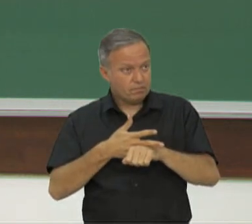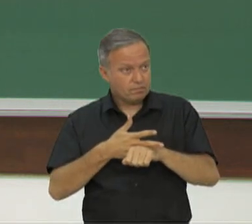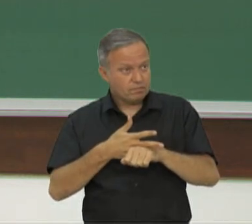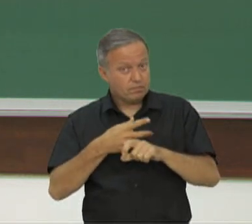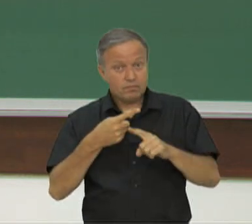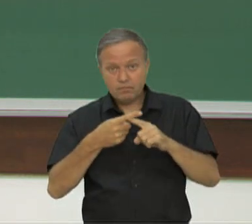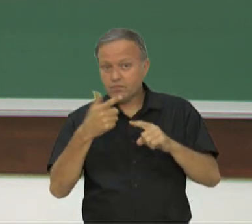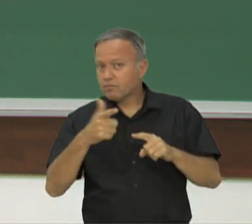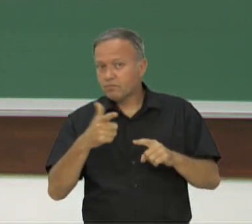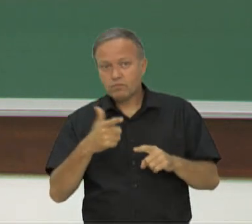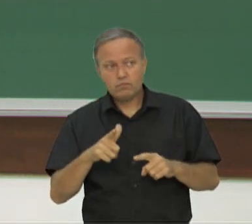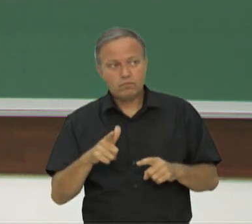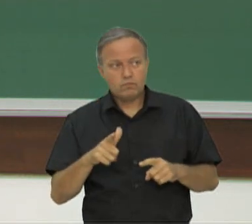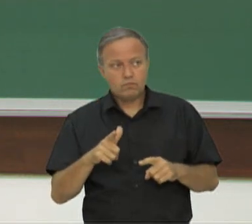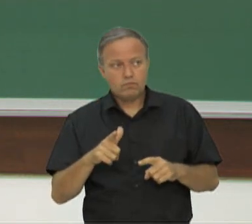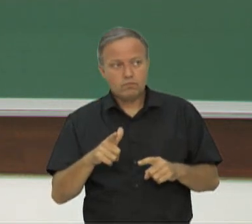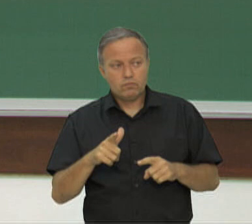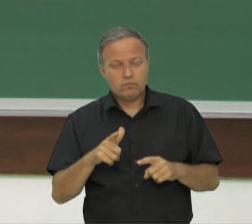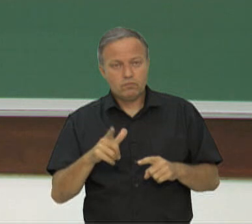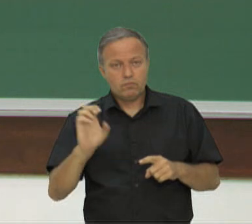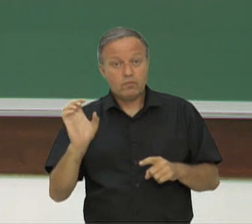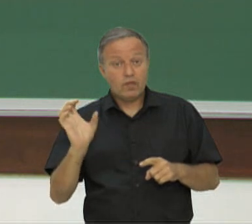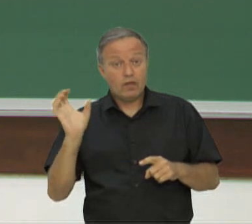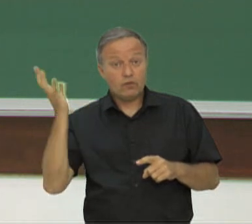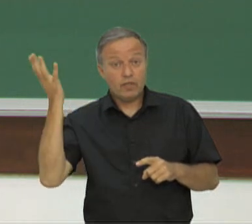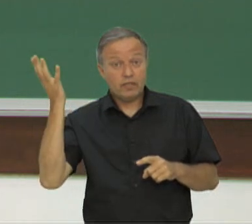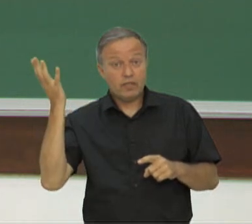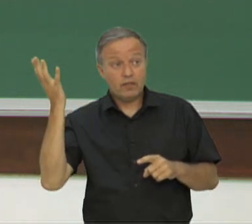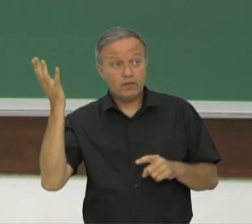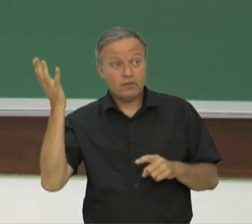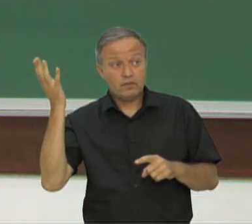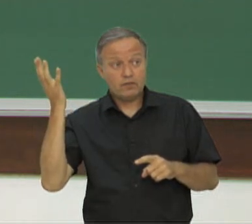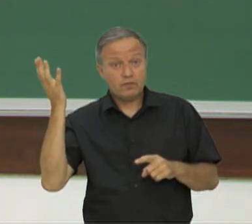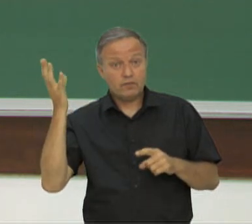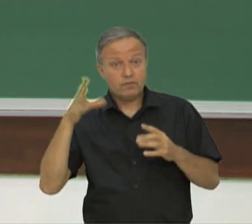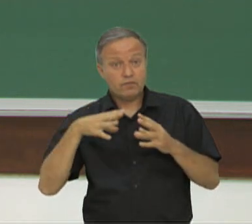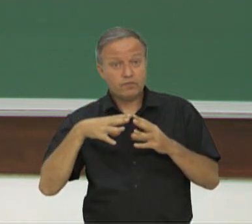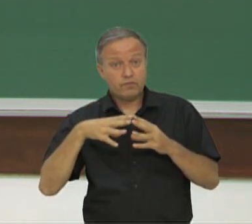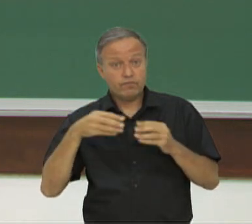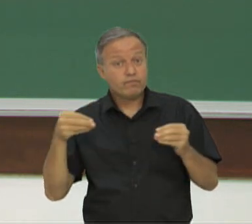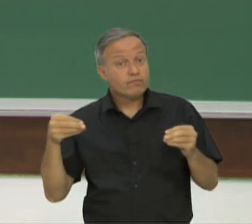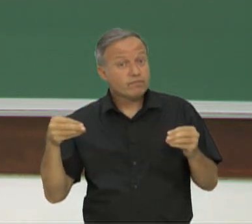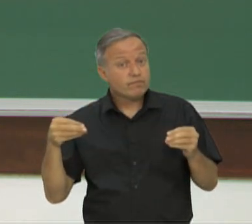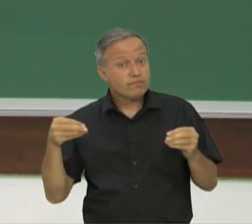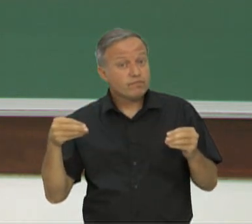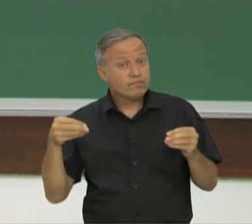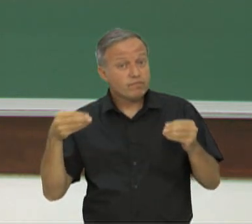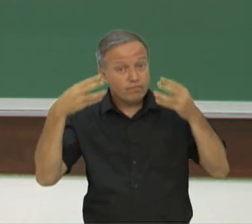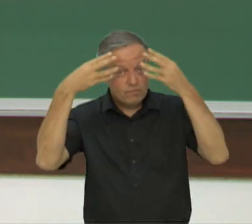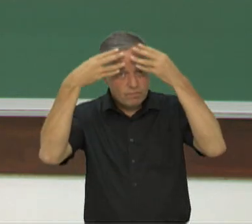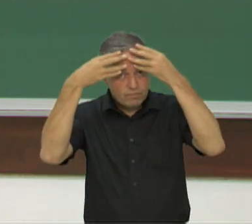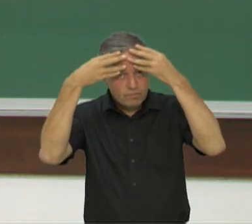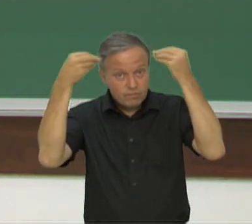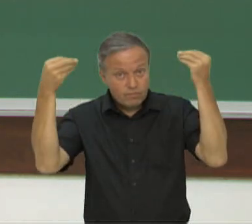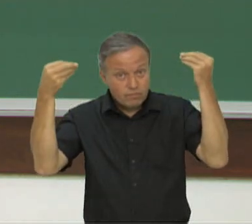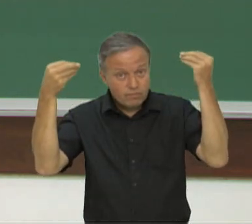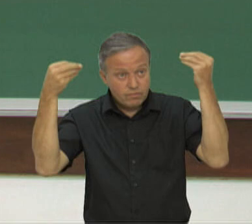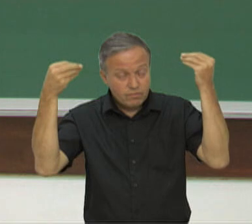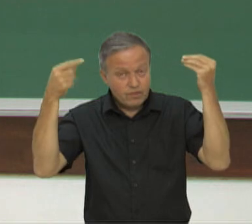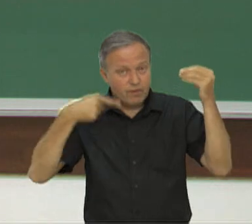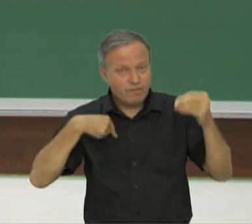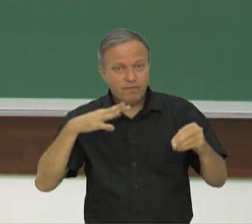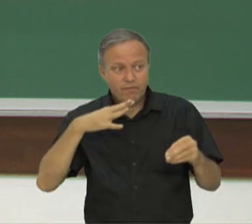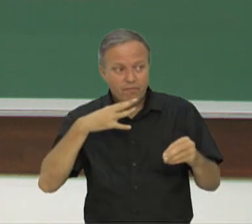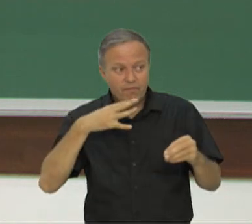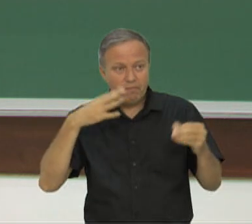Mas se não tiver isso, ela vem, acontece e passa. Certo? Então vamos conhecer mais alguma coisa? Vamos